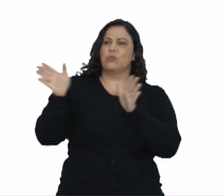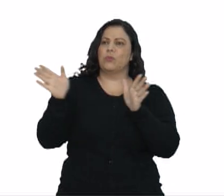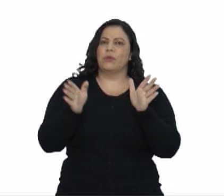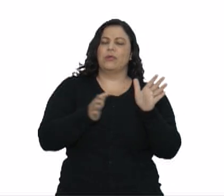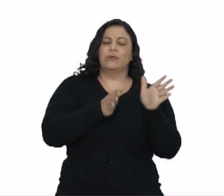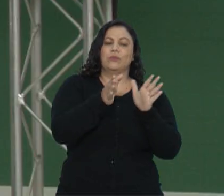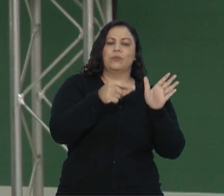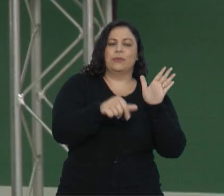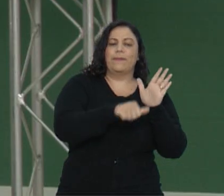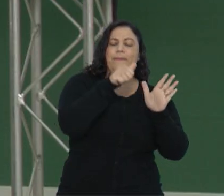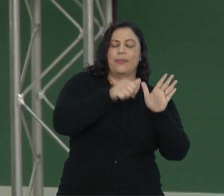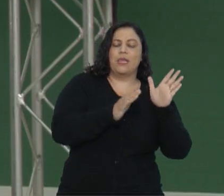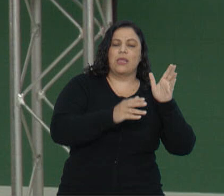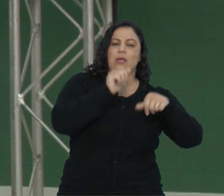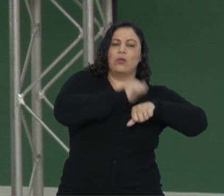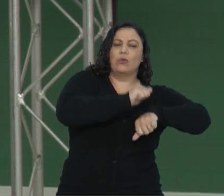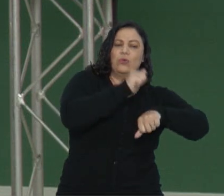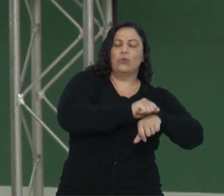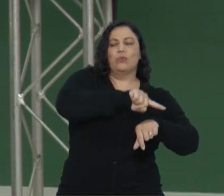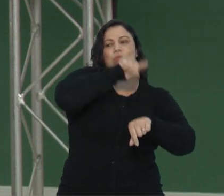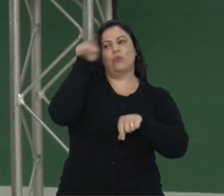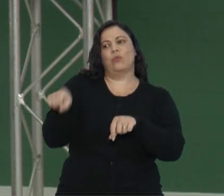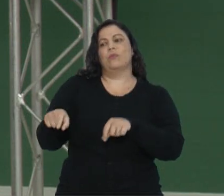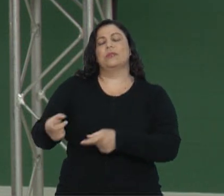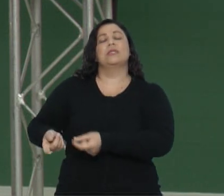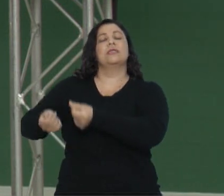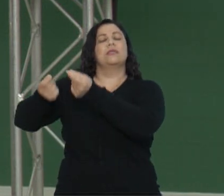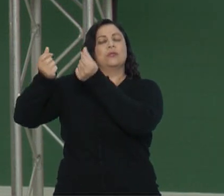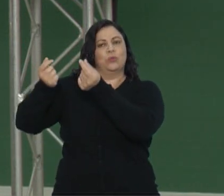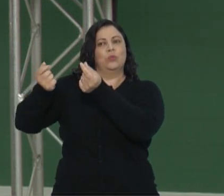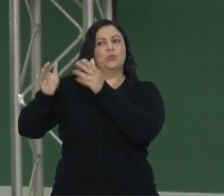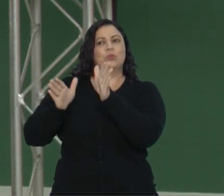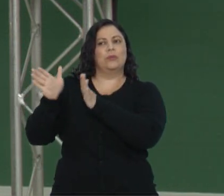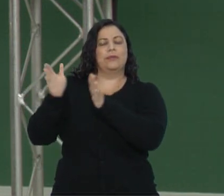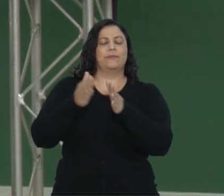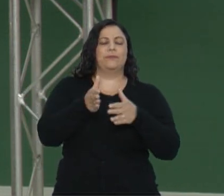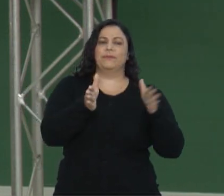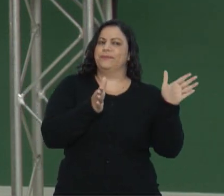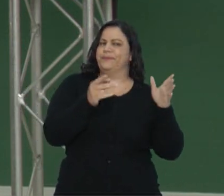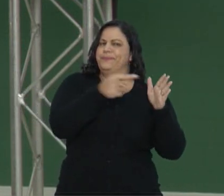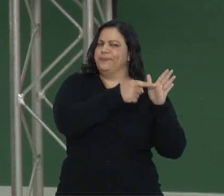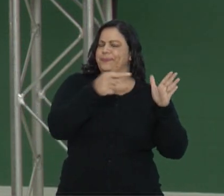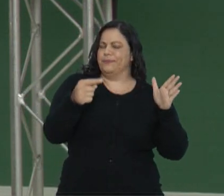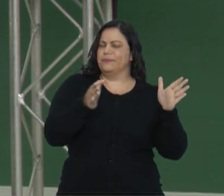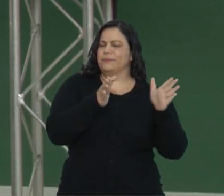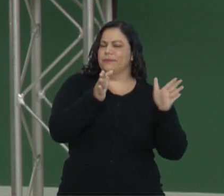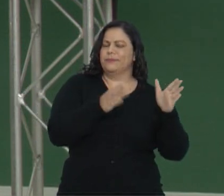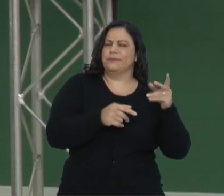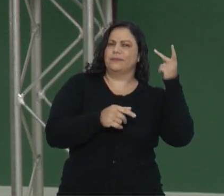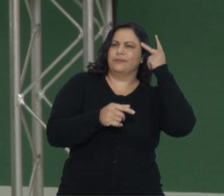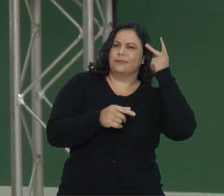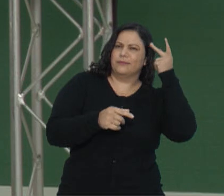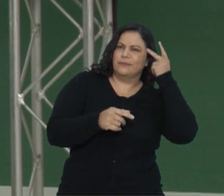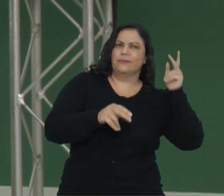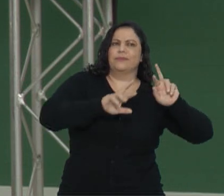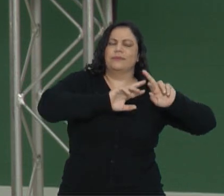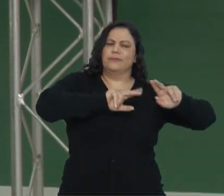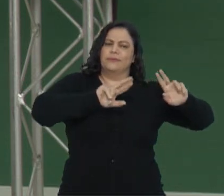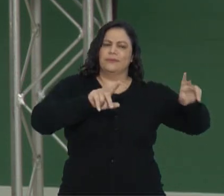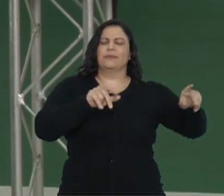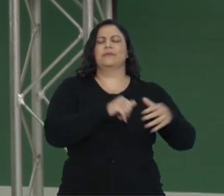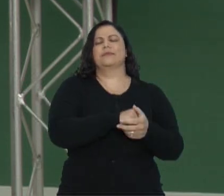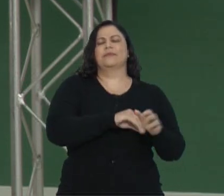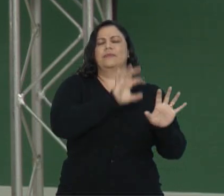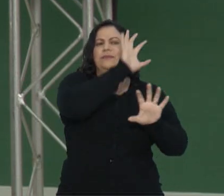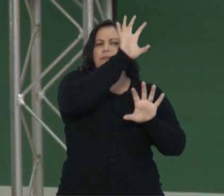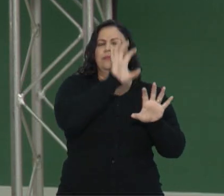pobre, né, e o rico. Onde a gente viu o pobre, Bahia, São Paulo, e as cidades sem cana e sem a mineração, e onde